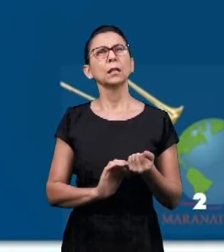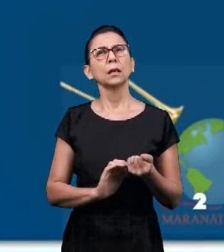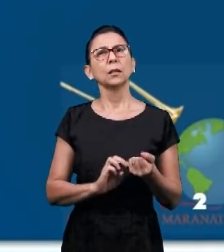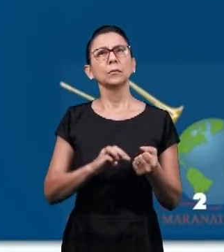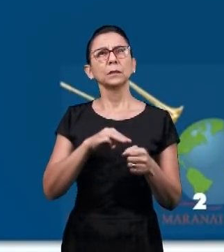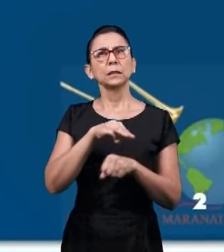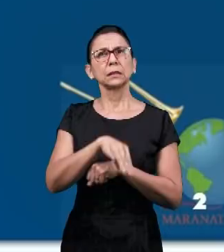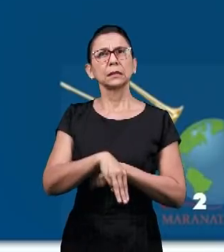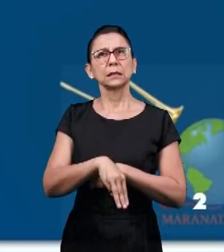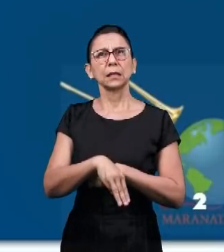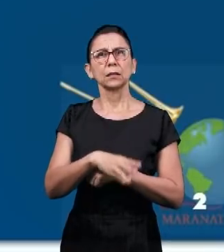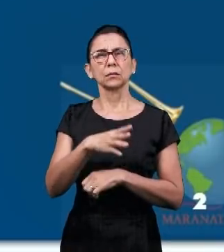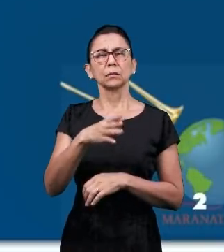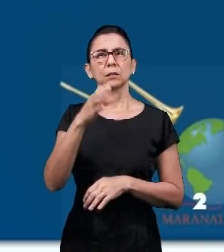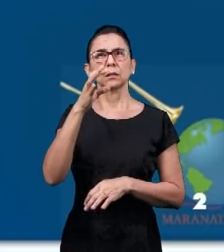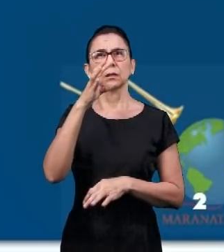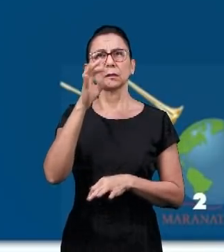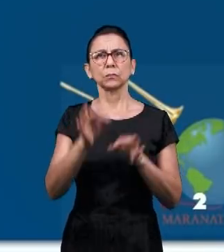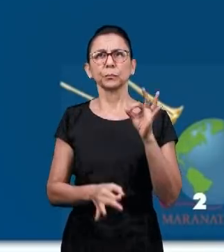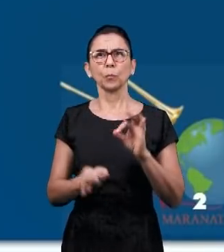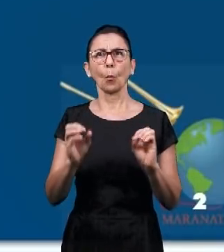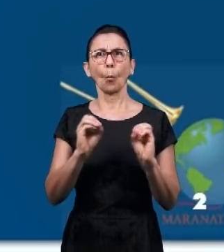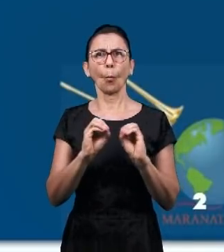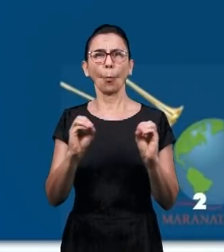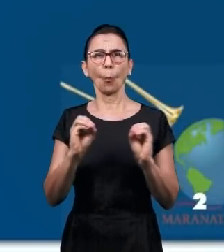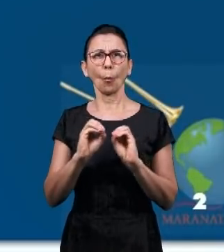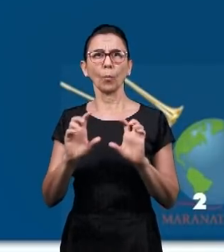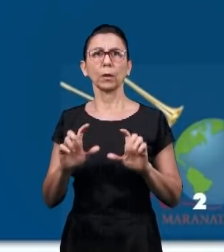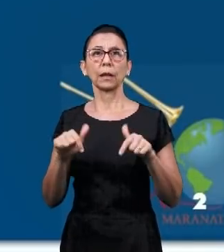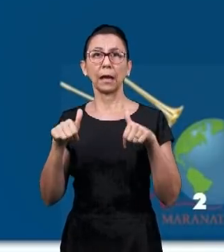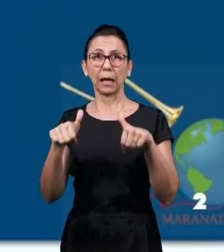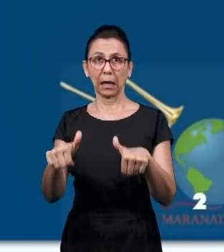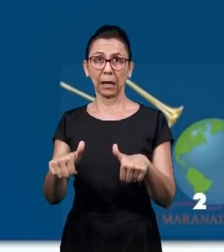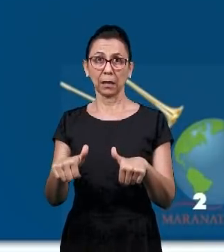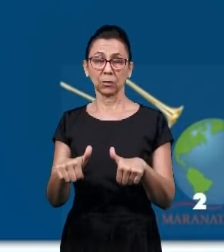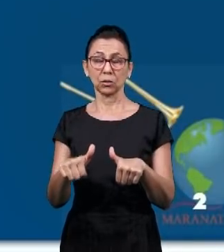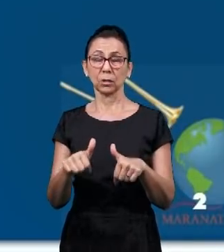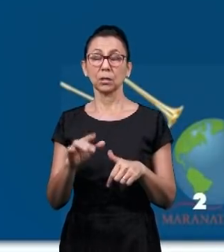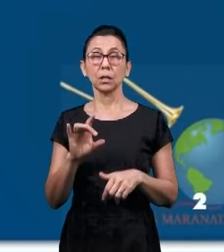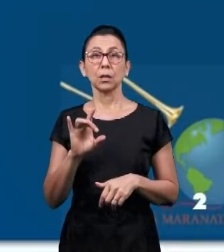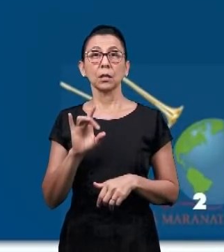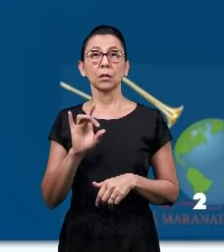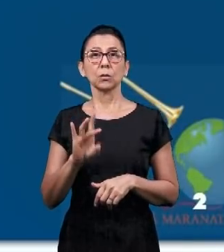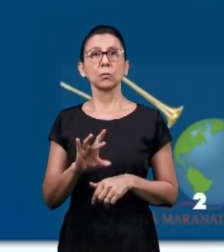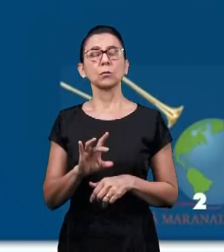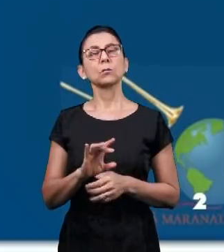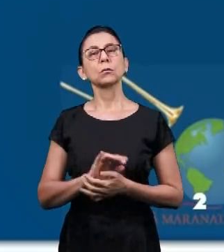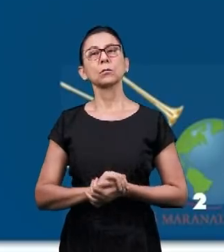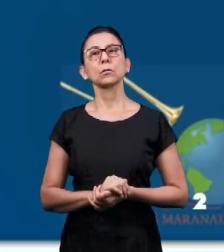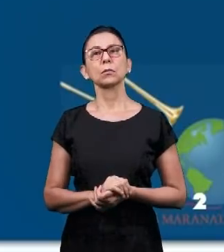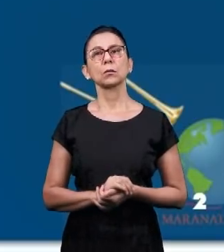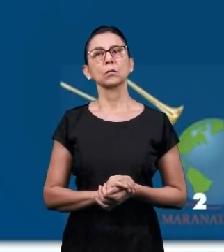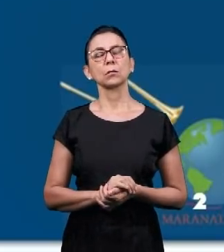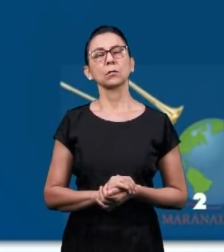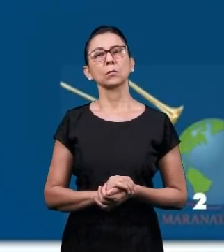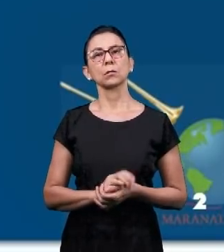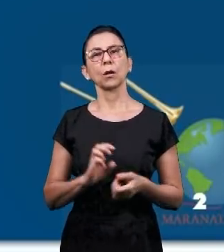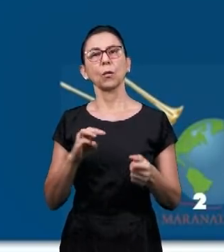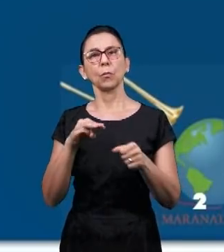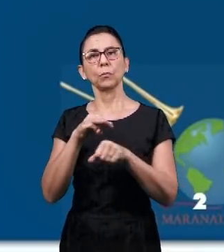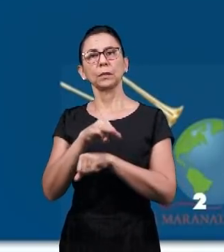opera. Somente há um que agora resiste até que do meio